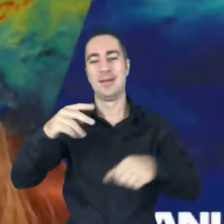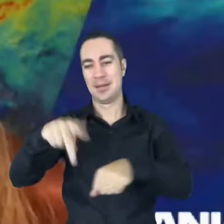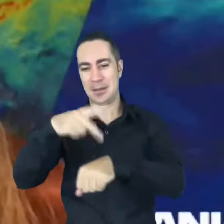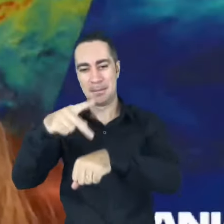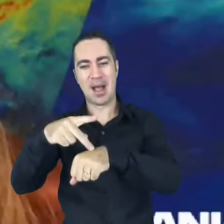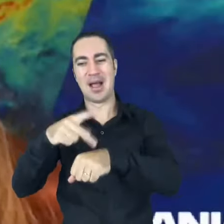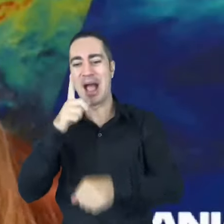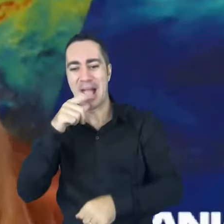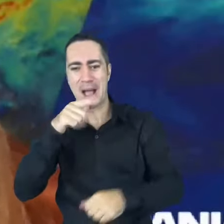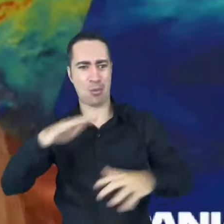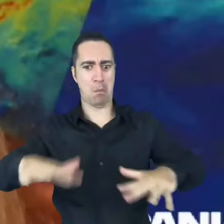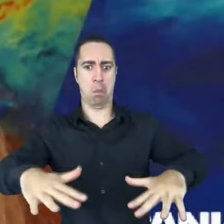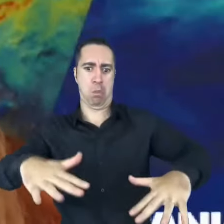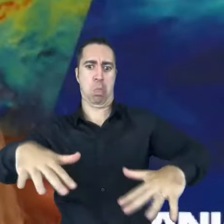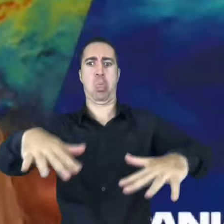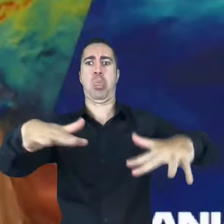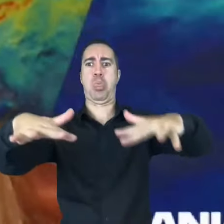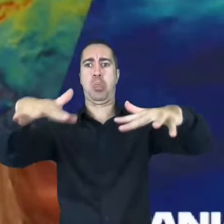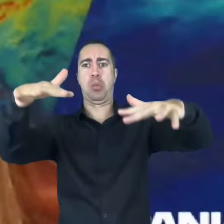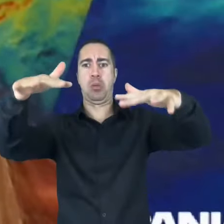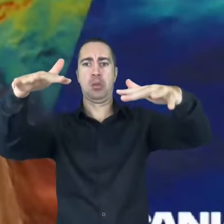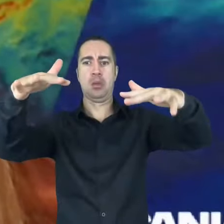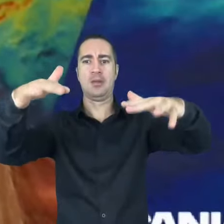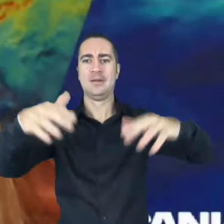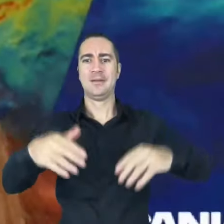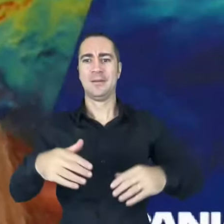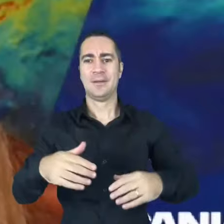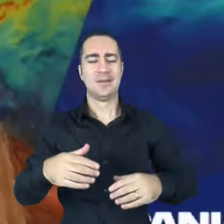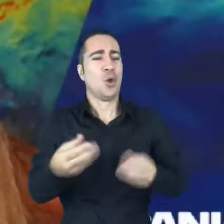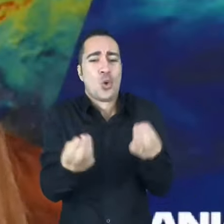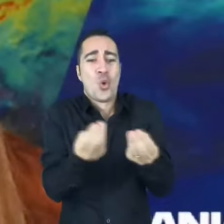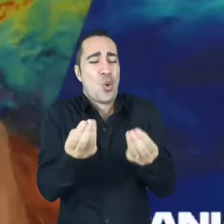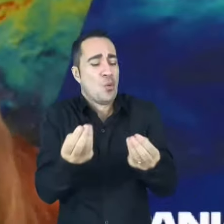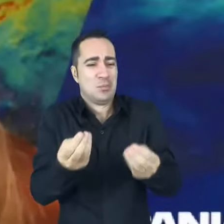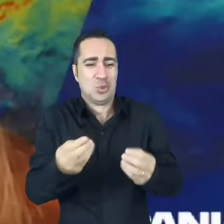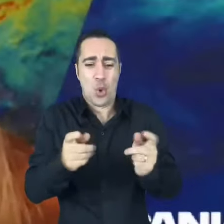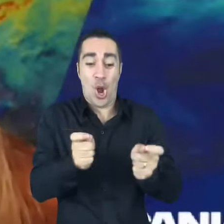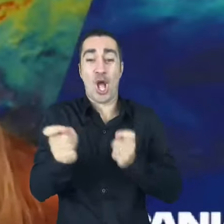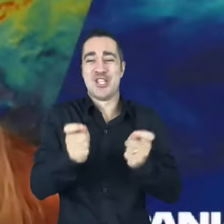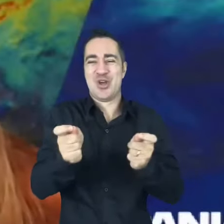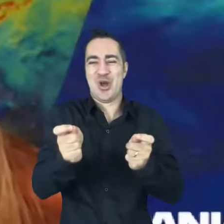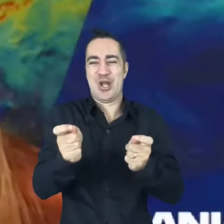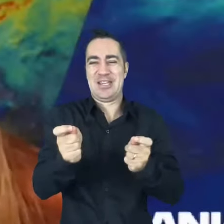muito prevalente nessas cidades? É um pouco...